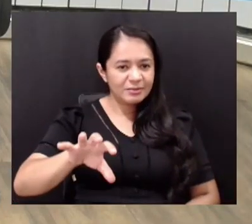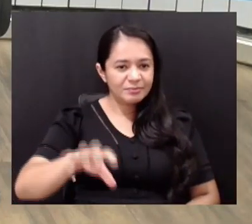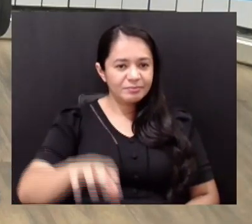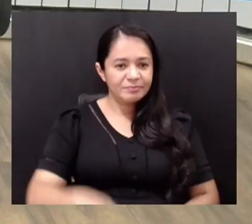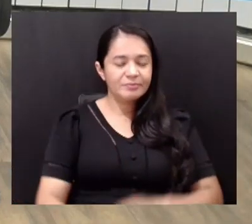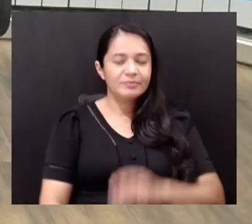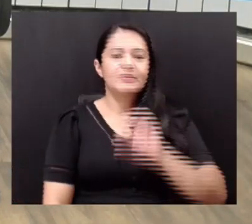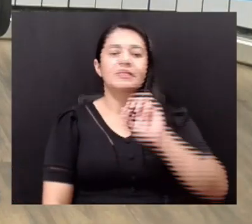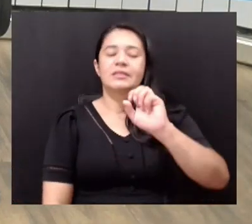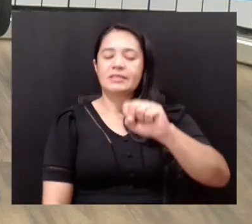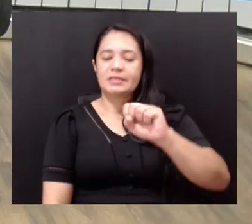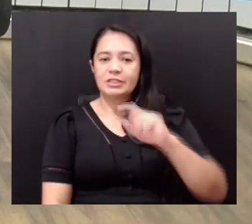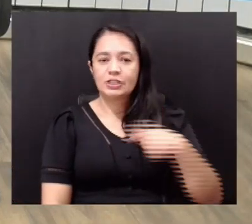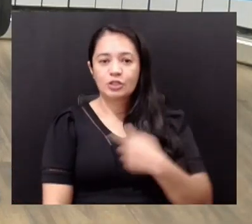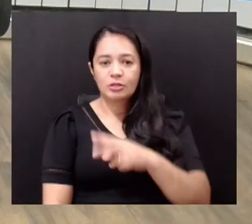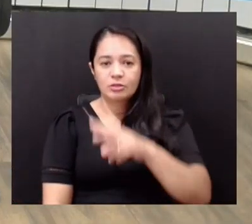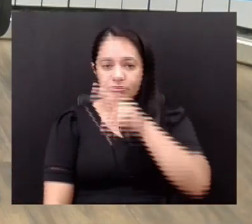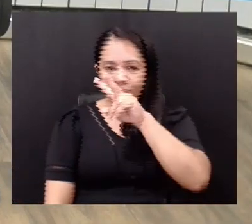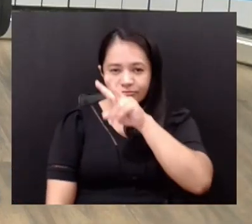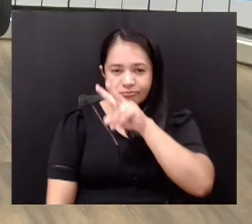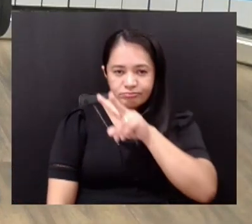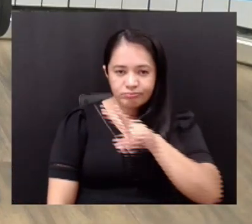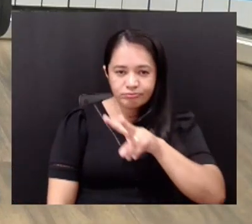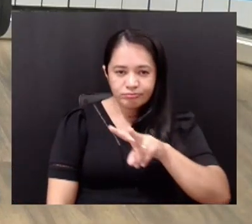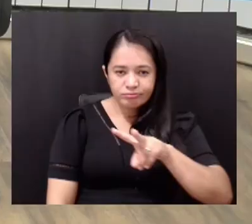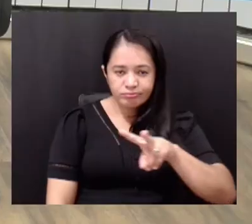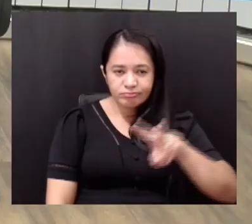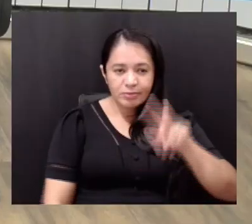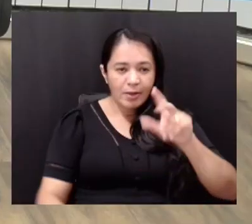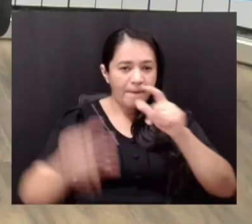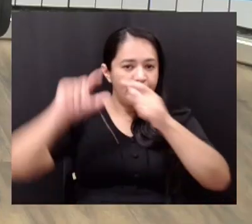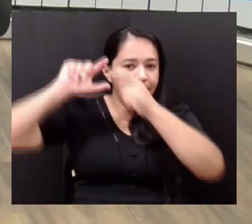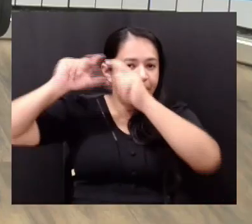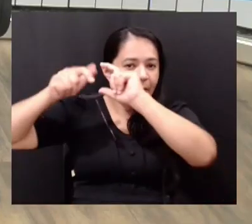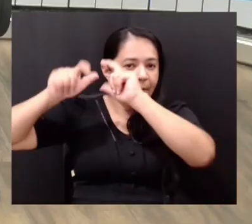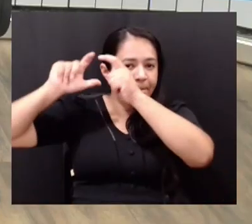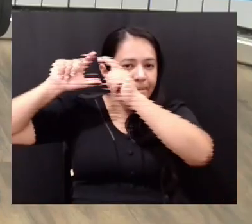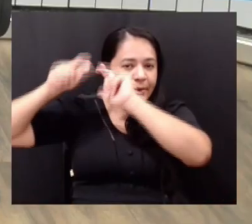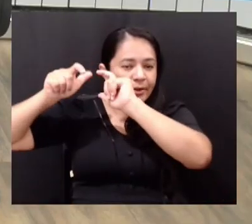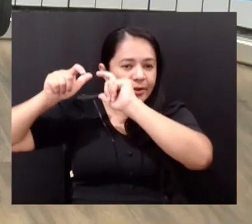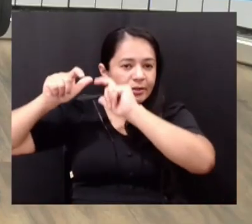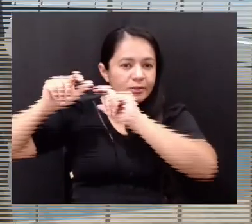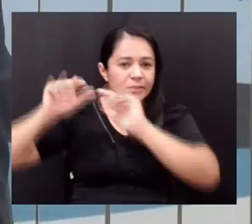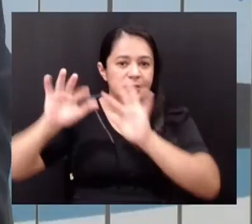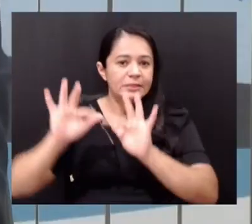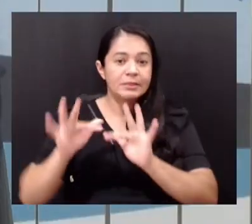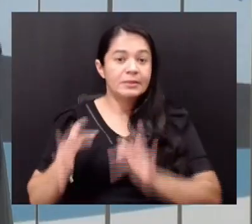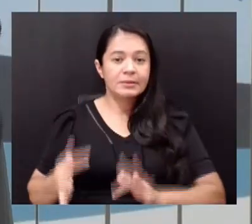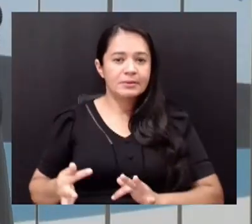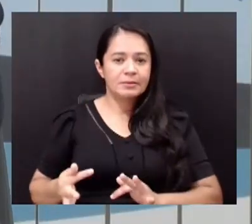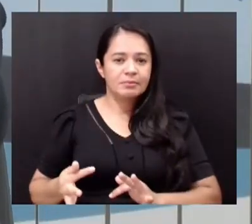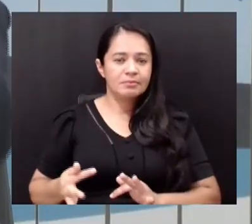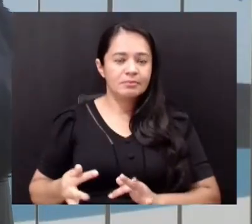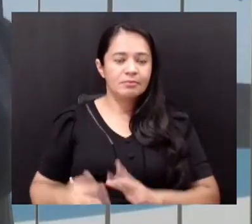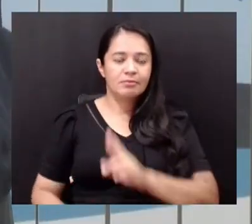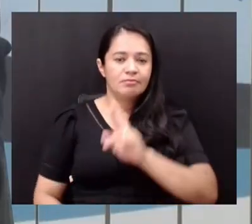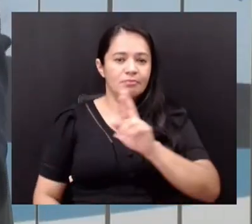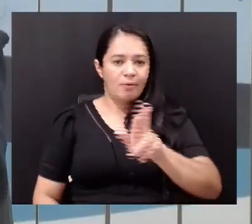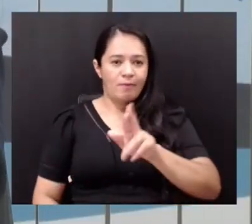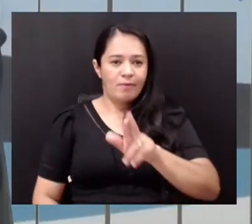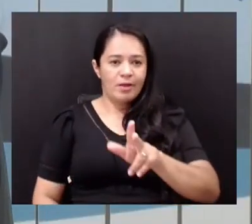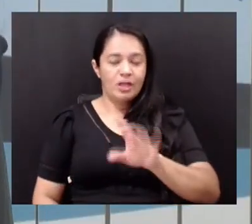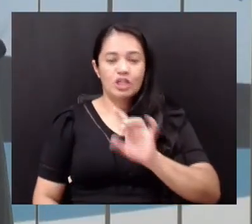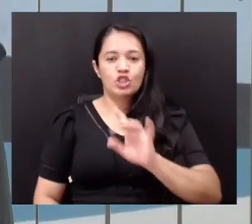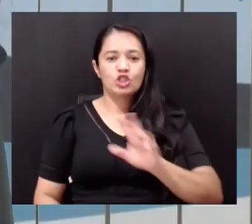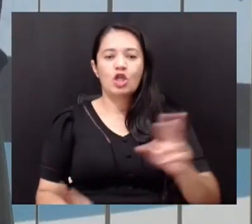a gênese dos transtornos mentais, não é algo simplista, né? Ah, é só relacionado ao